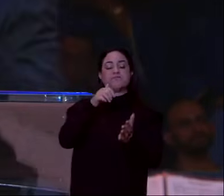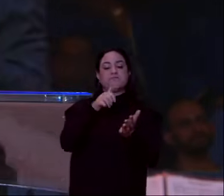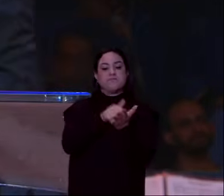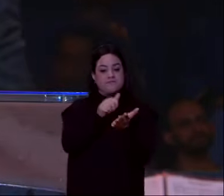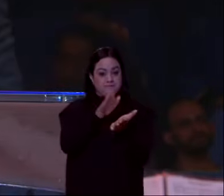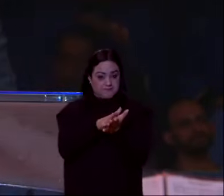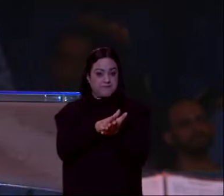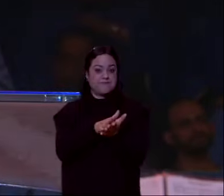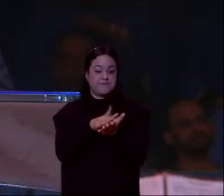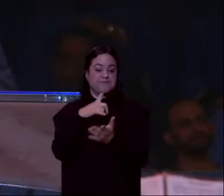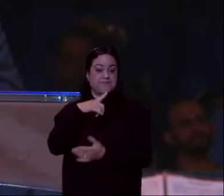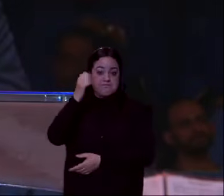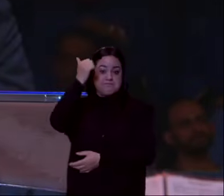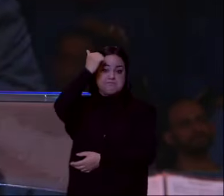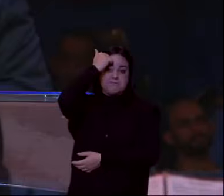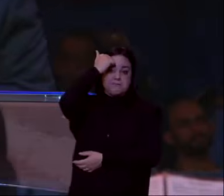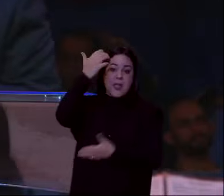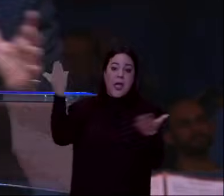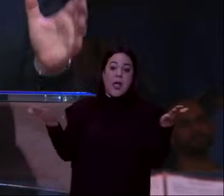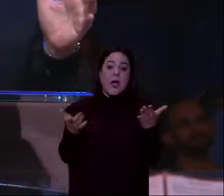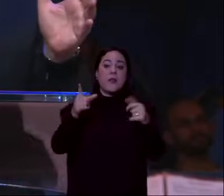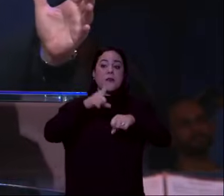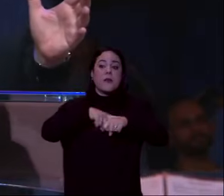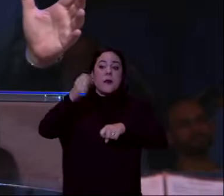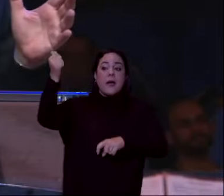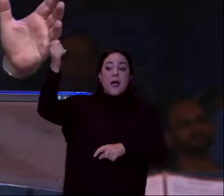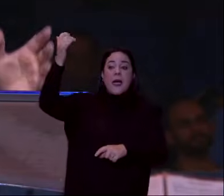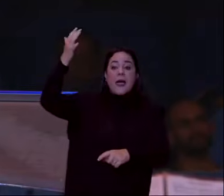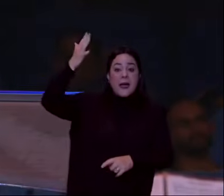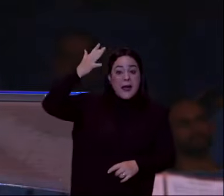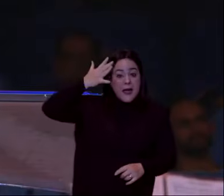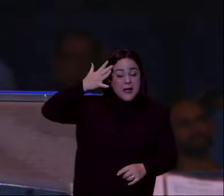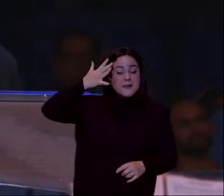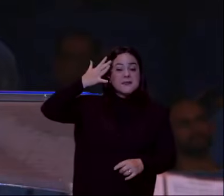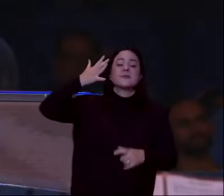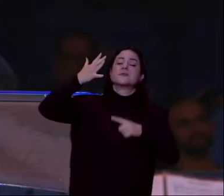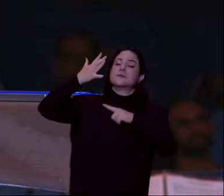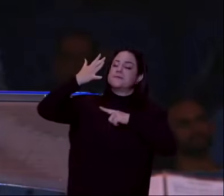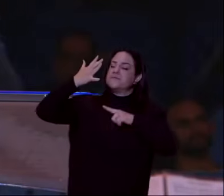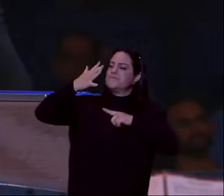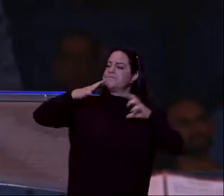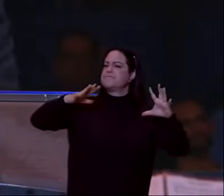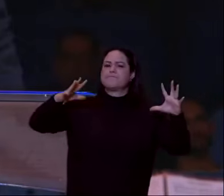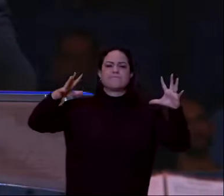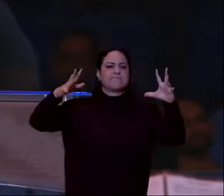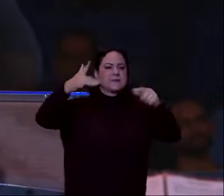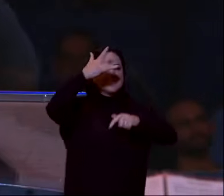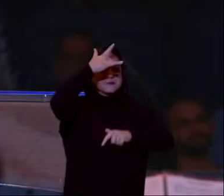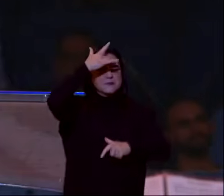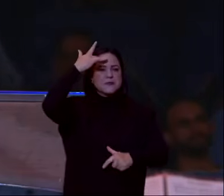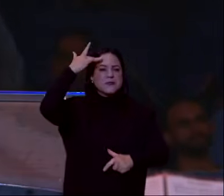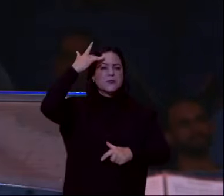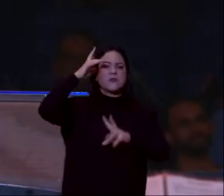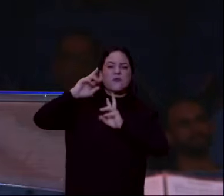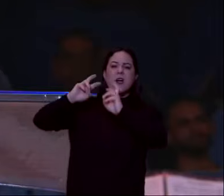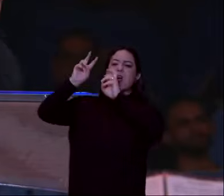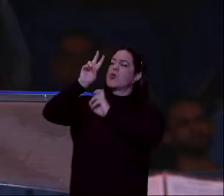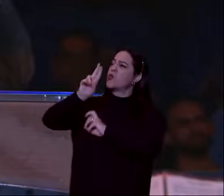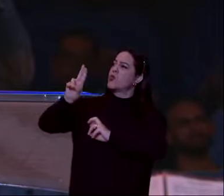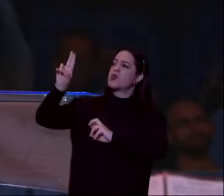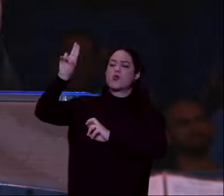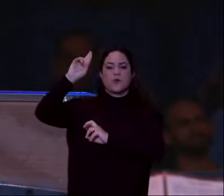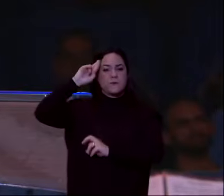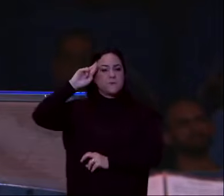Era o tempo do Senhor abrir a porta da graça de Deus, derramado sobre todo aquele que invocasse o